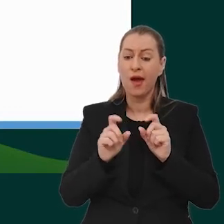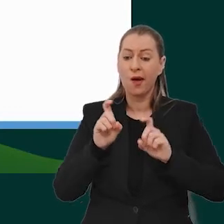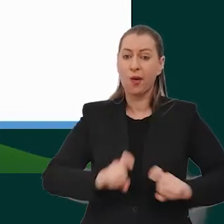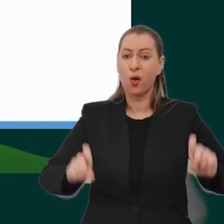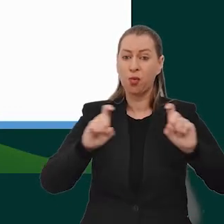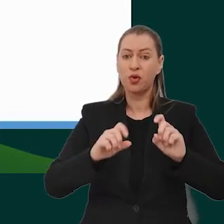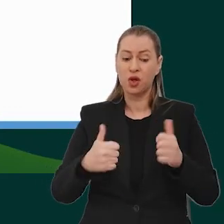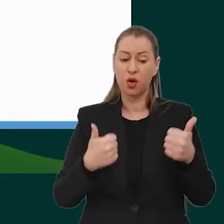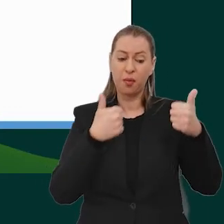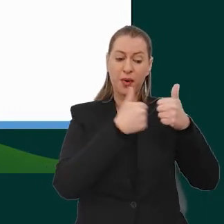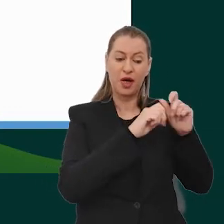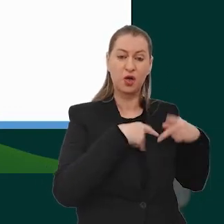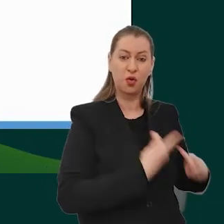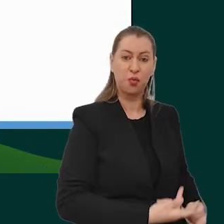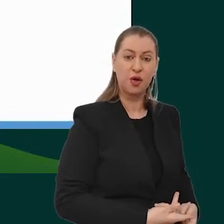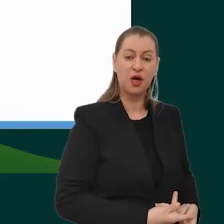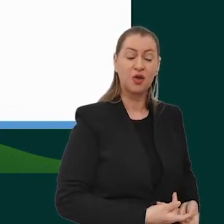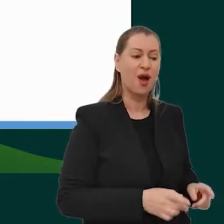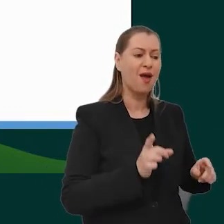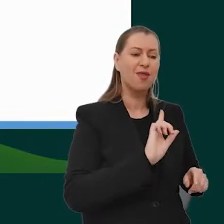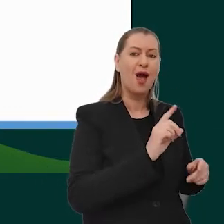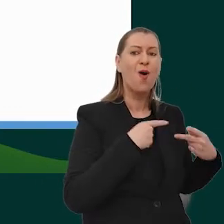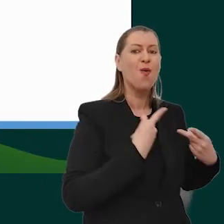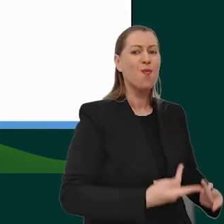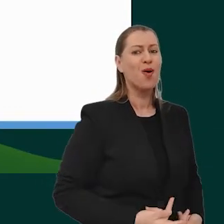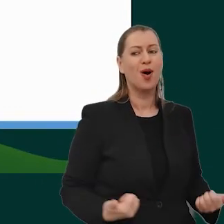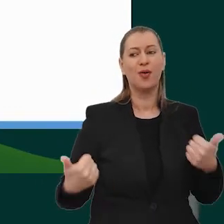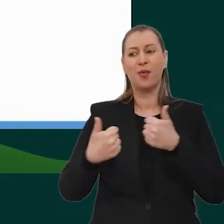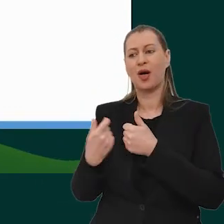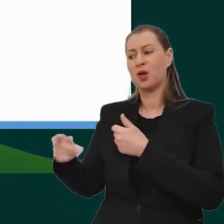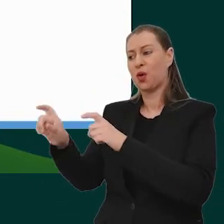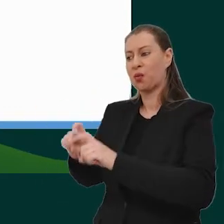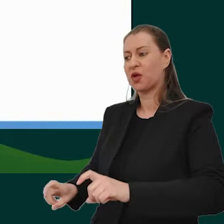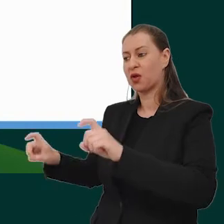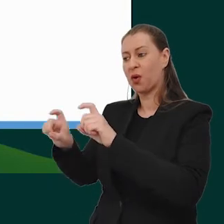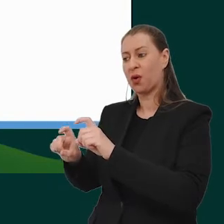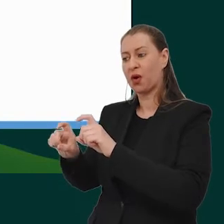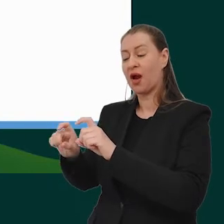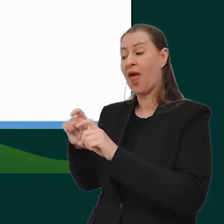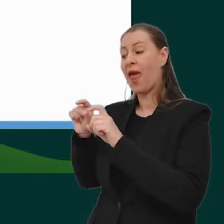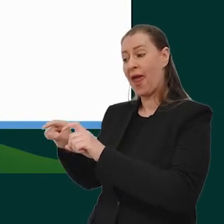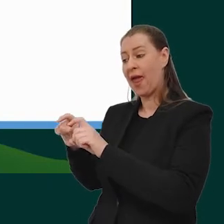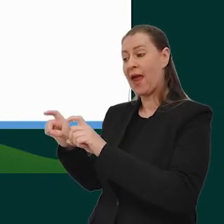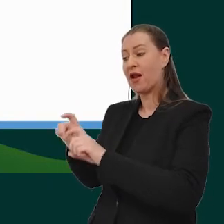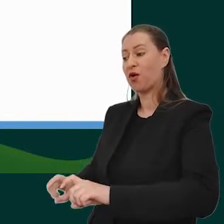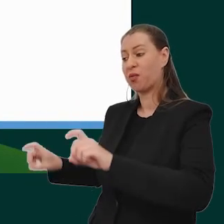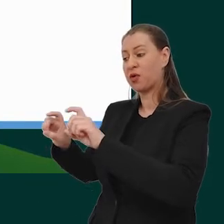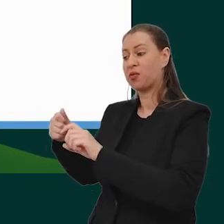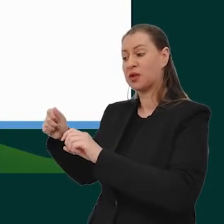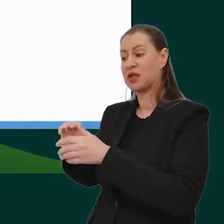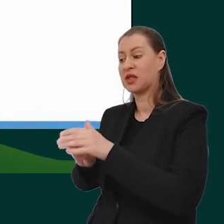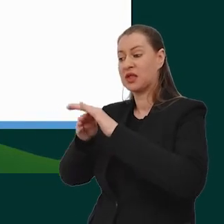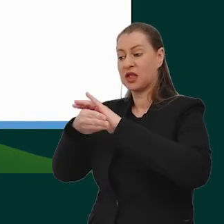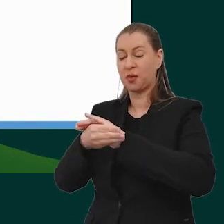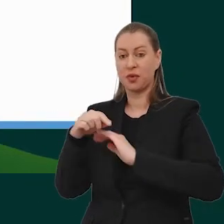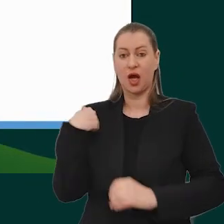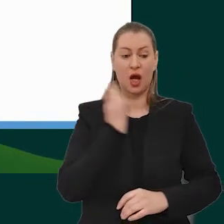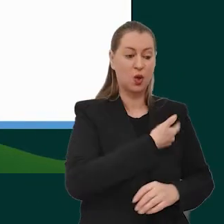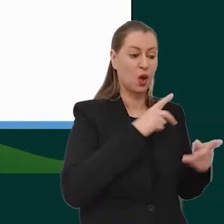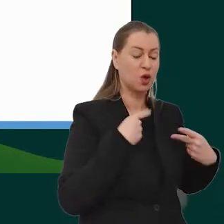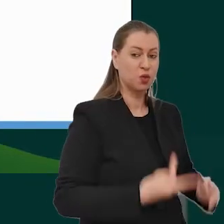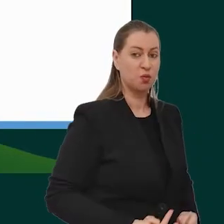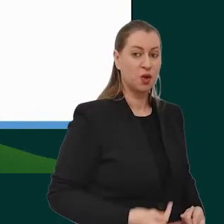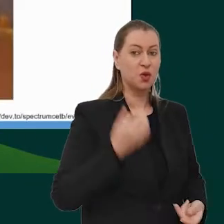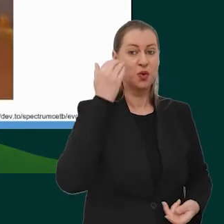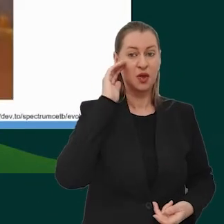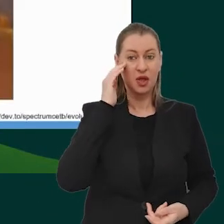e não os humanos próximos às máquinas. Não somos nós que temos que nos adaptar às máquinas, né? É as máquinas que têm que passar a nos